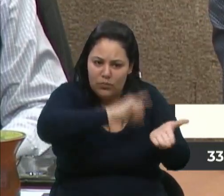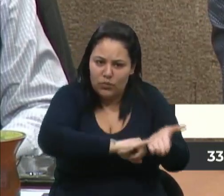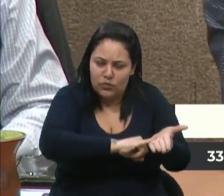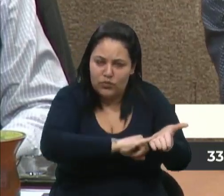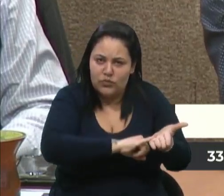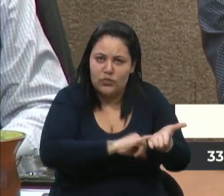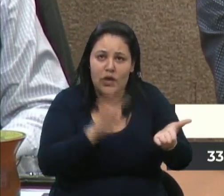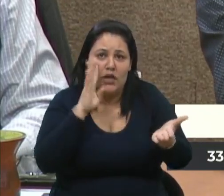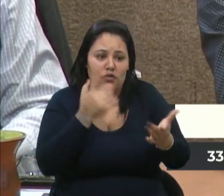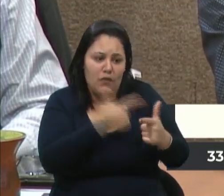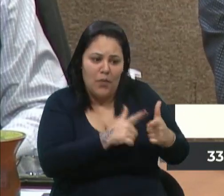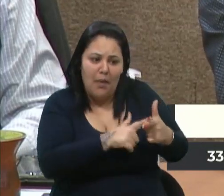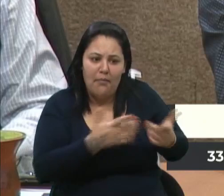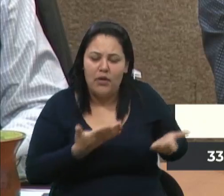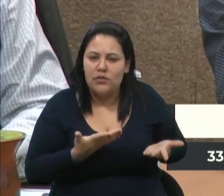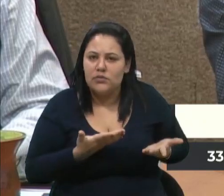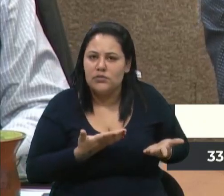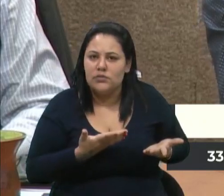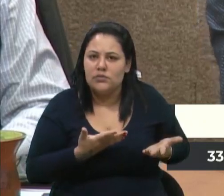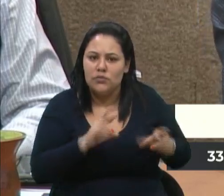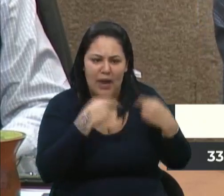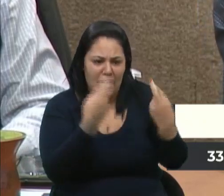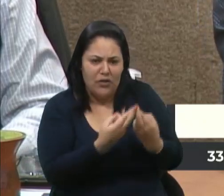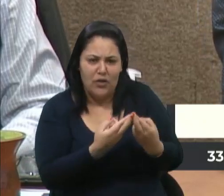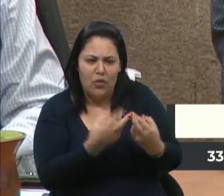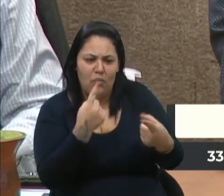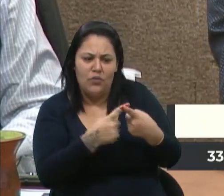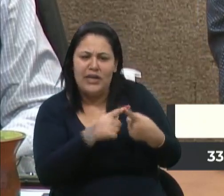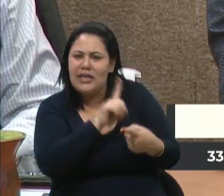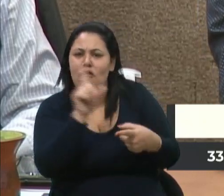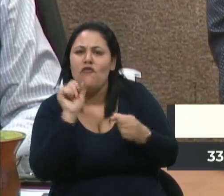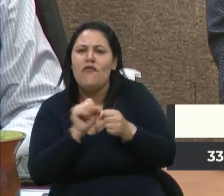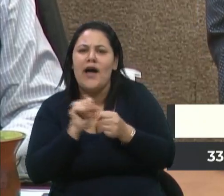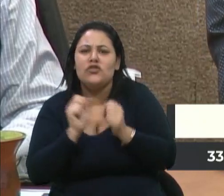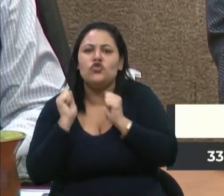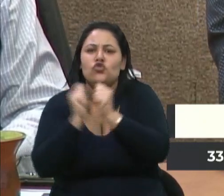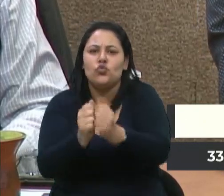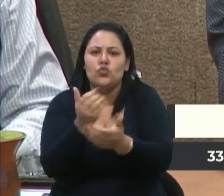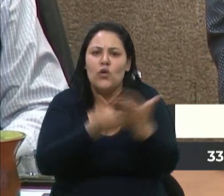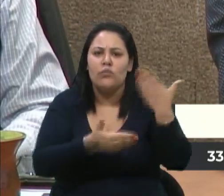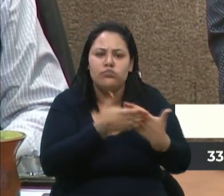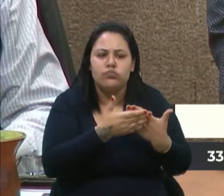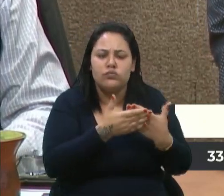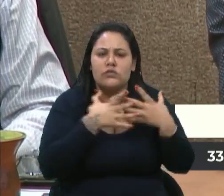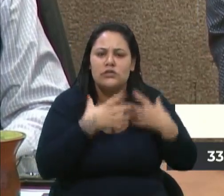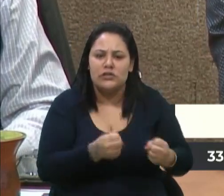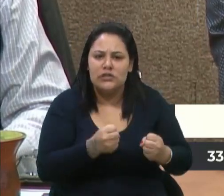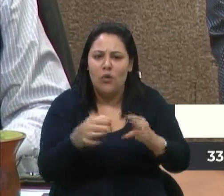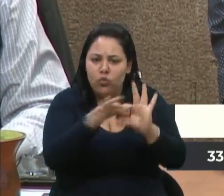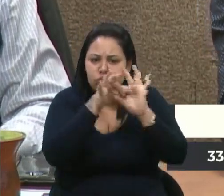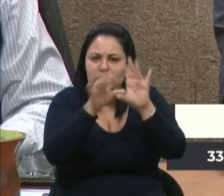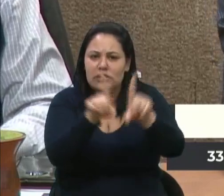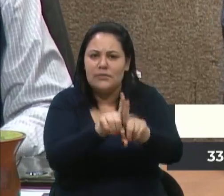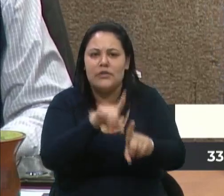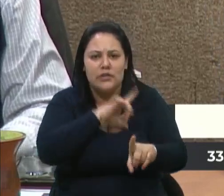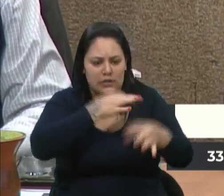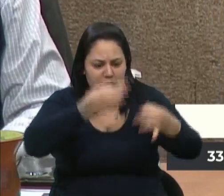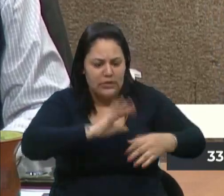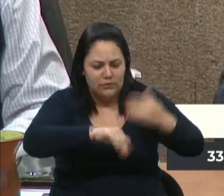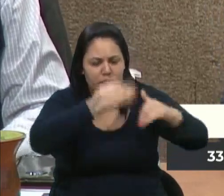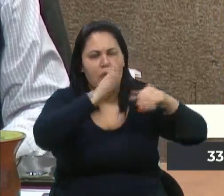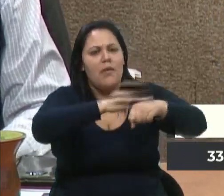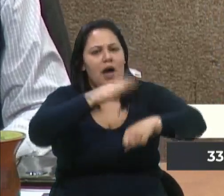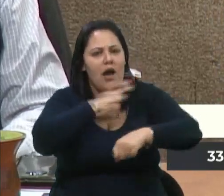sala resolver o problema. Por que não se faz isso com as outras secretarias também? Eu tenho certeza que a coisa vai andar. Obrigado,